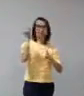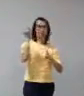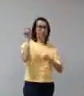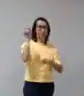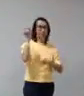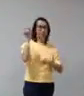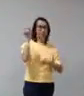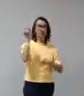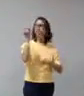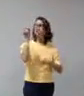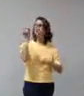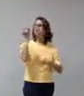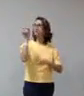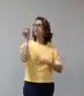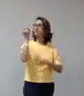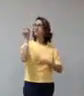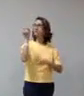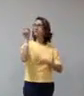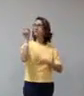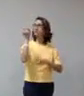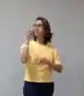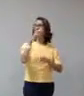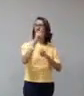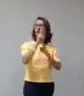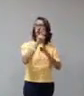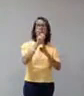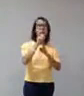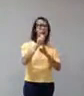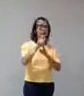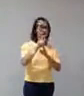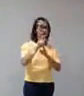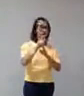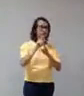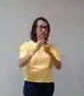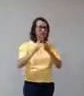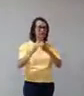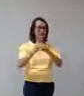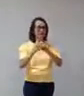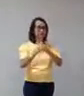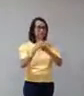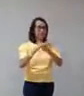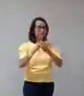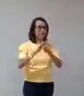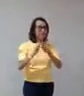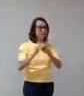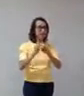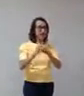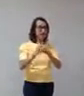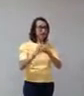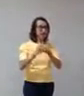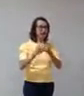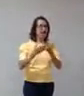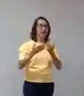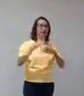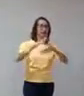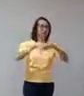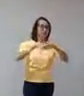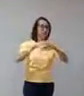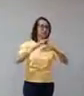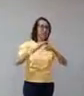uma peça de coral desidratado que ele tinha no quintal. Quando eu desafiei ele a fazer,